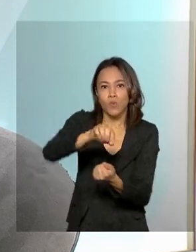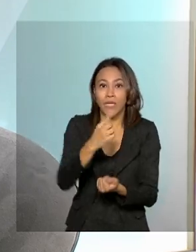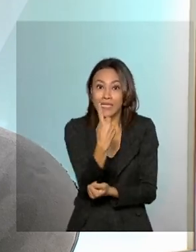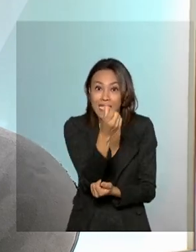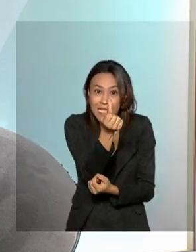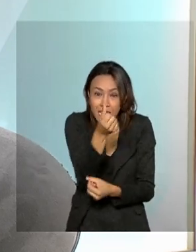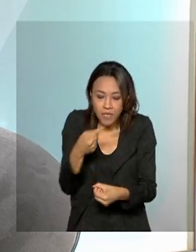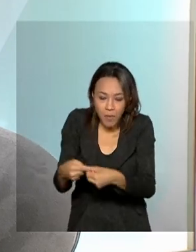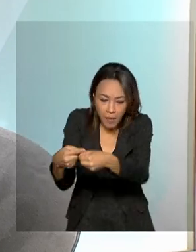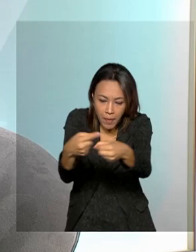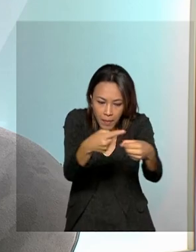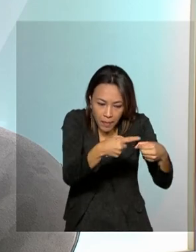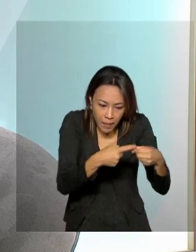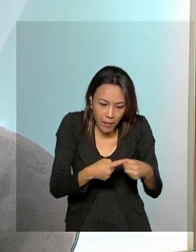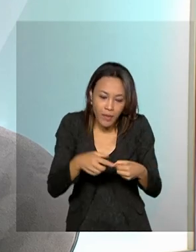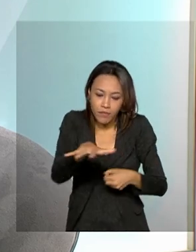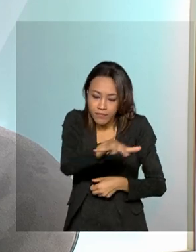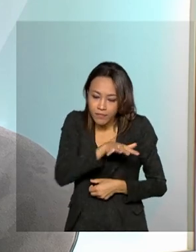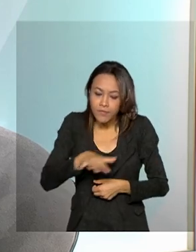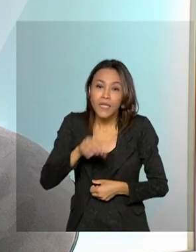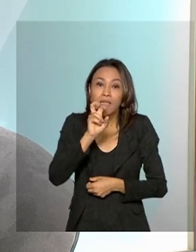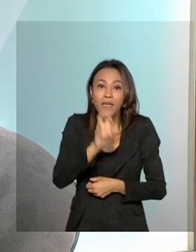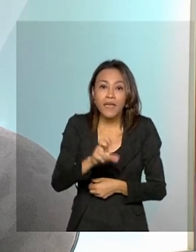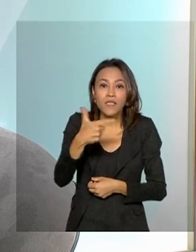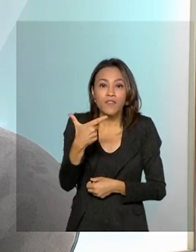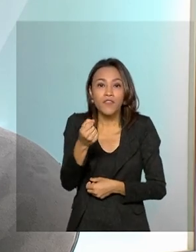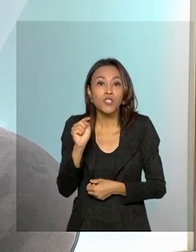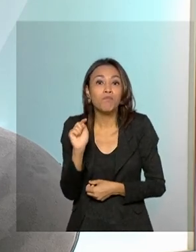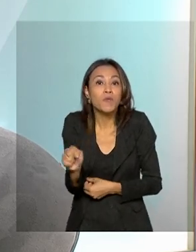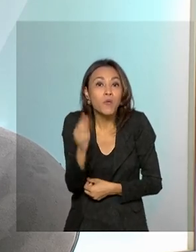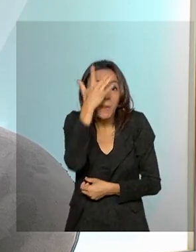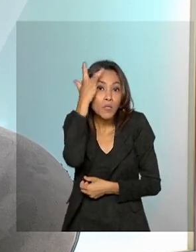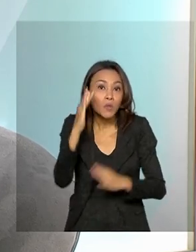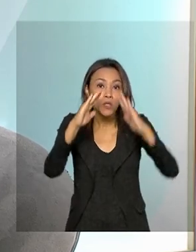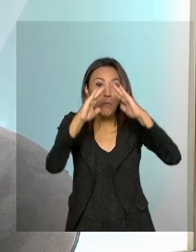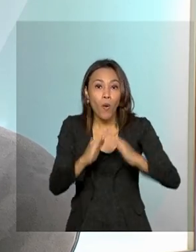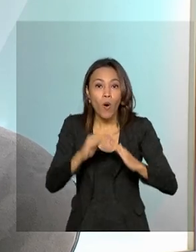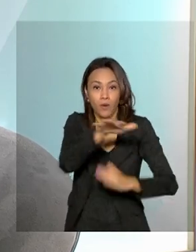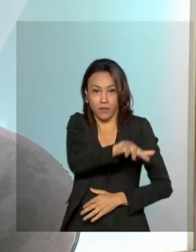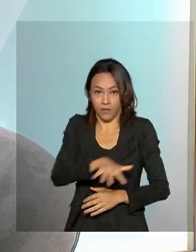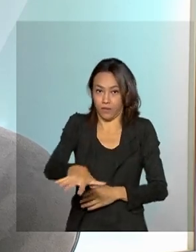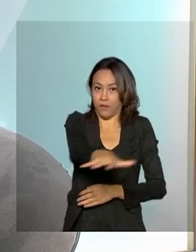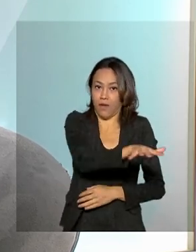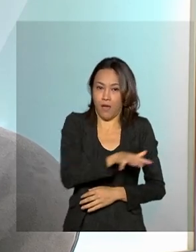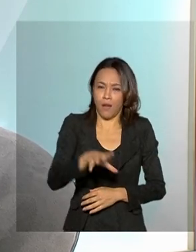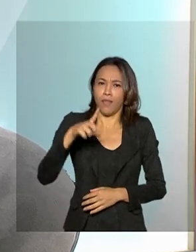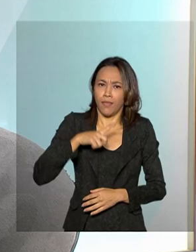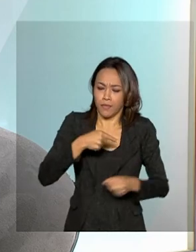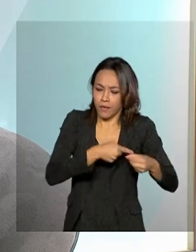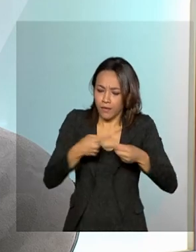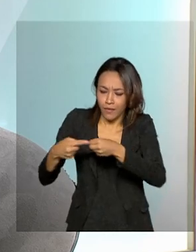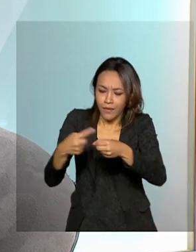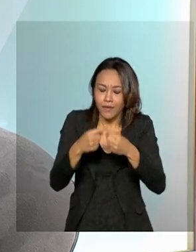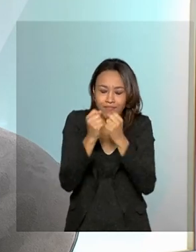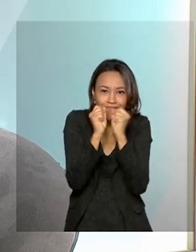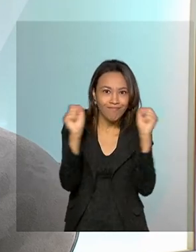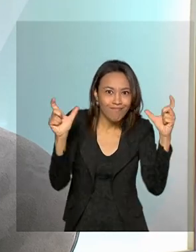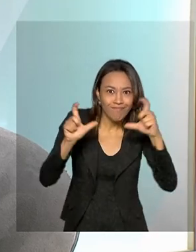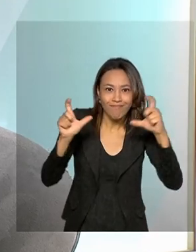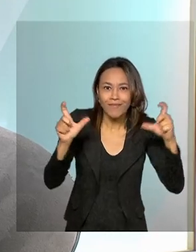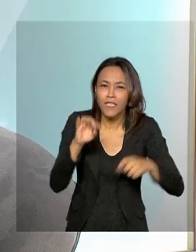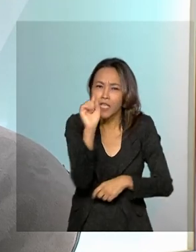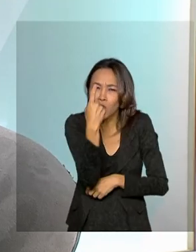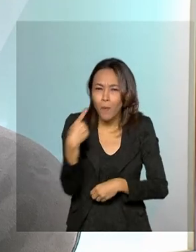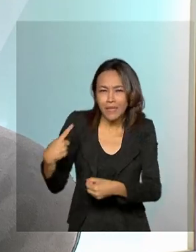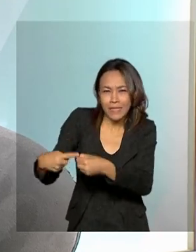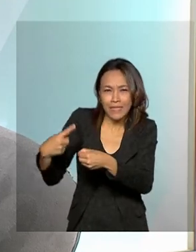prefeituras, 16 municípios, 520 mil pessoas moram ali. E tem cidades incríveis. Nós temos uma cidade no Marajó